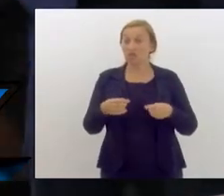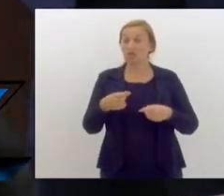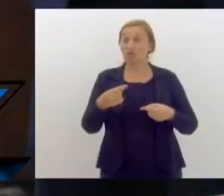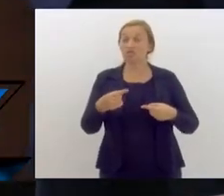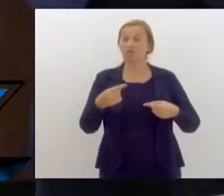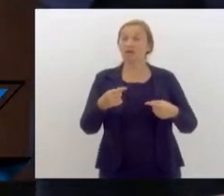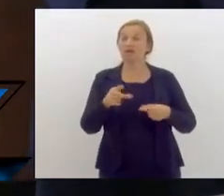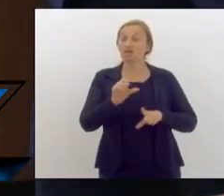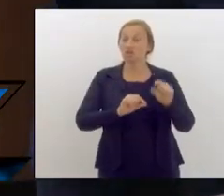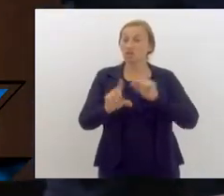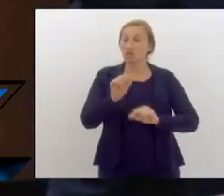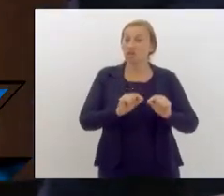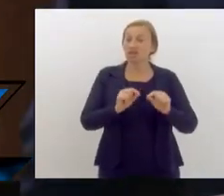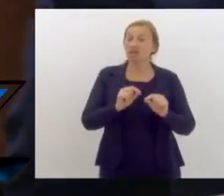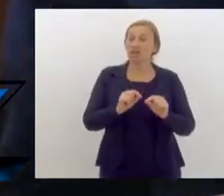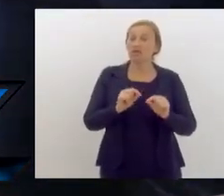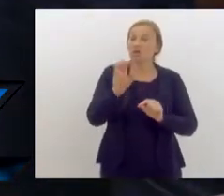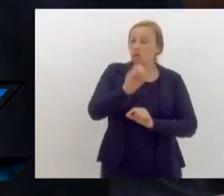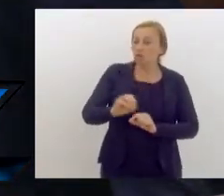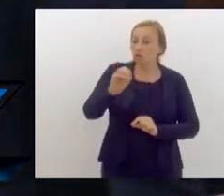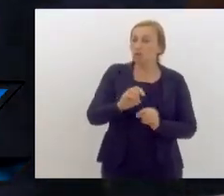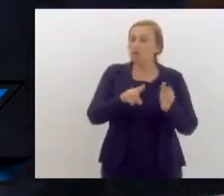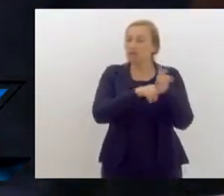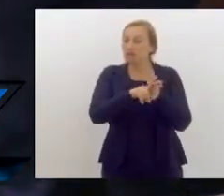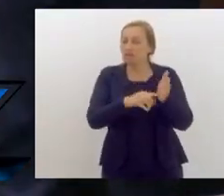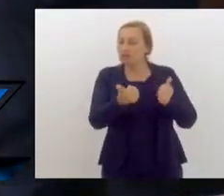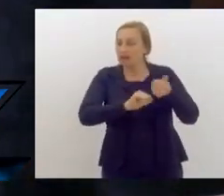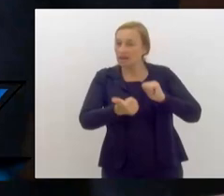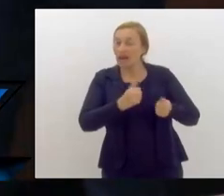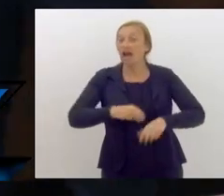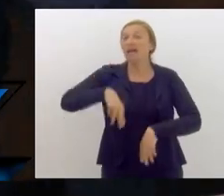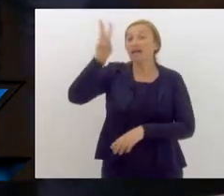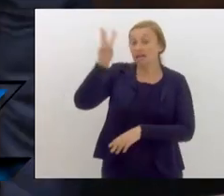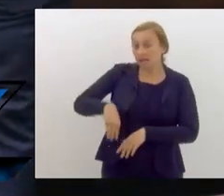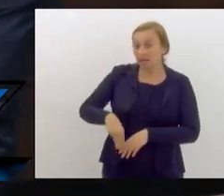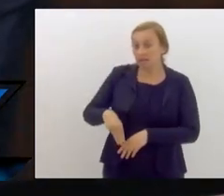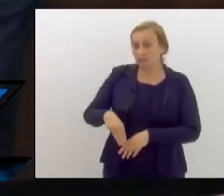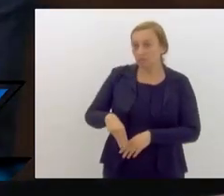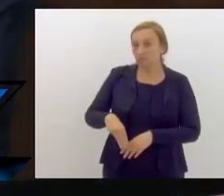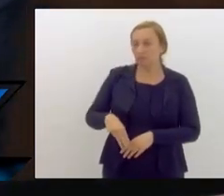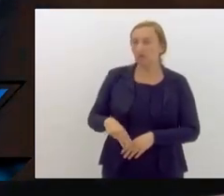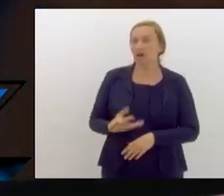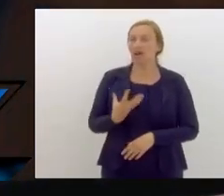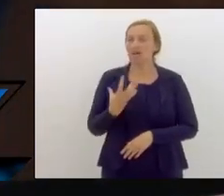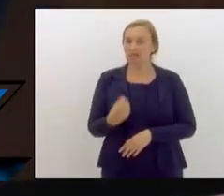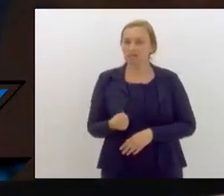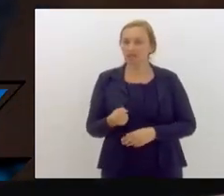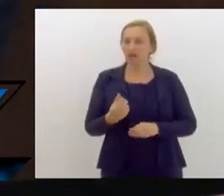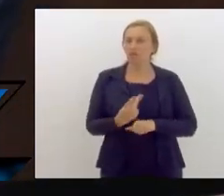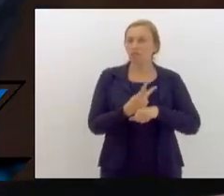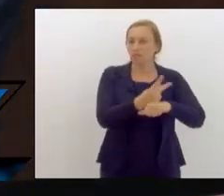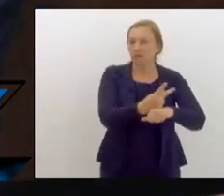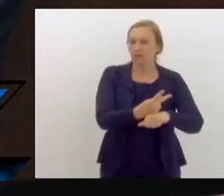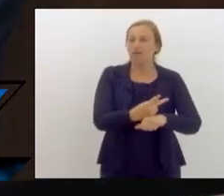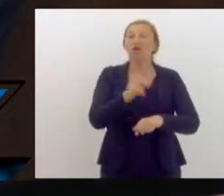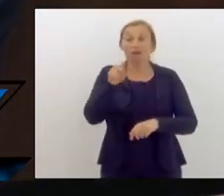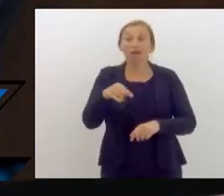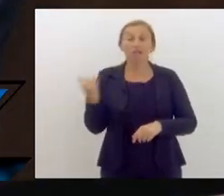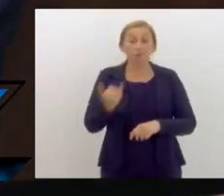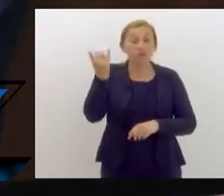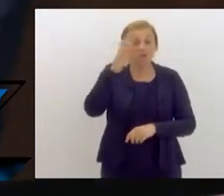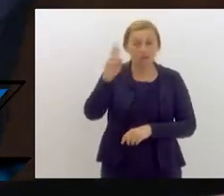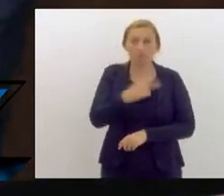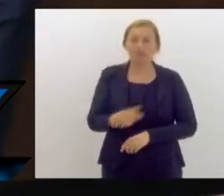outubro julga e avalia quem pode ser com decorado com prêmio é importante